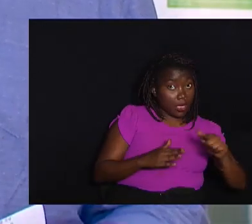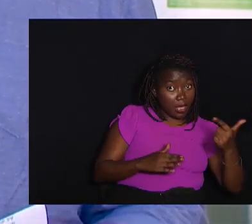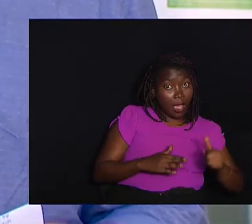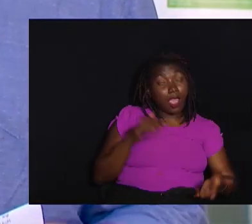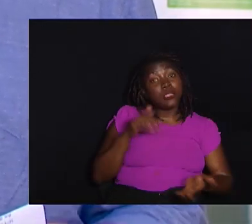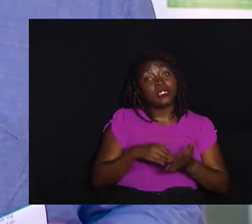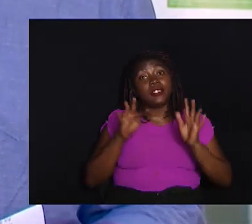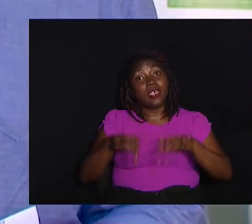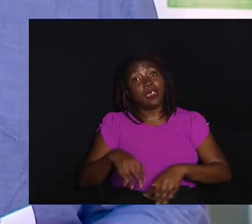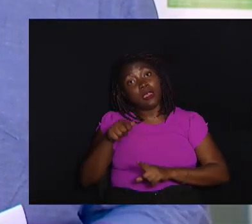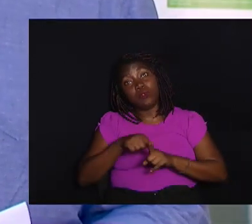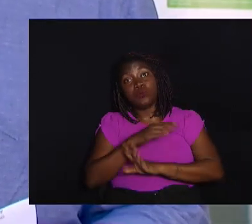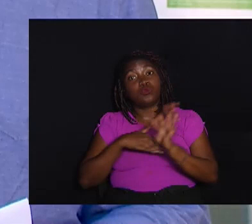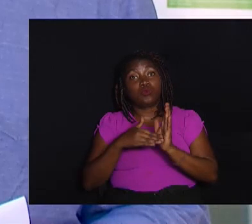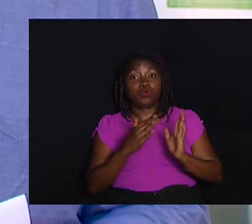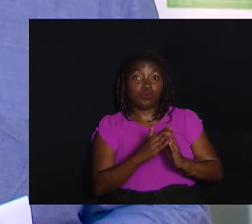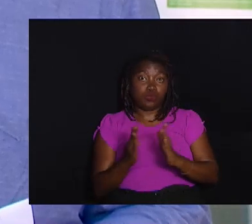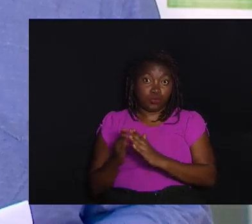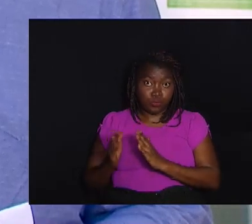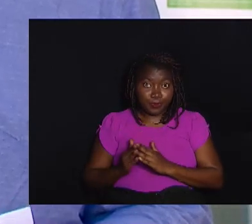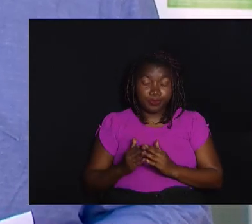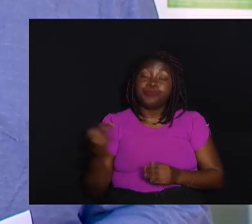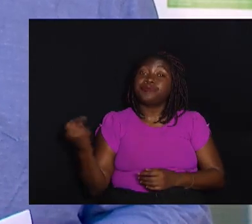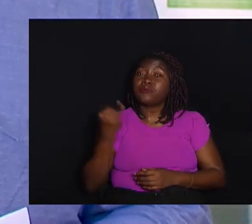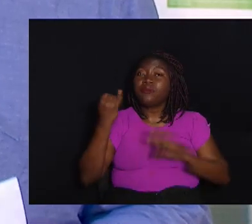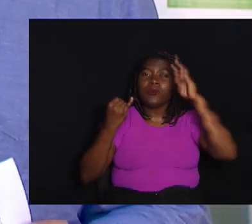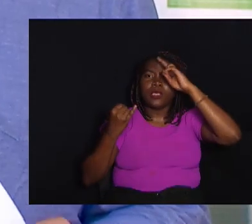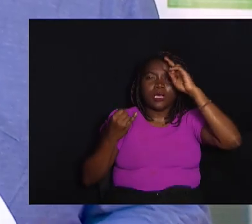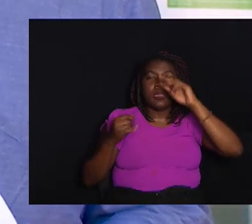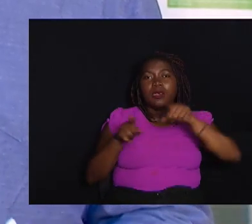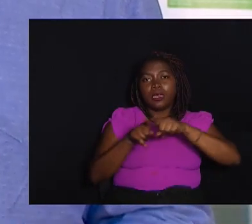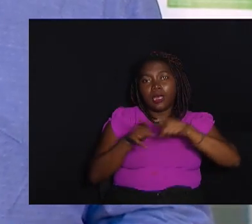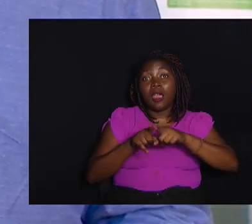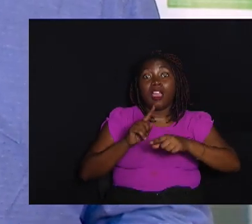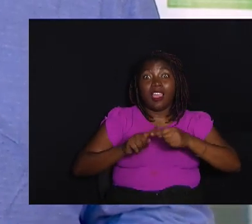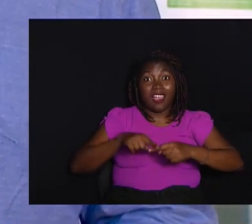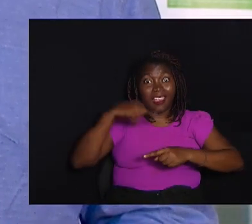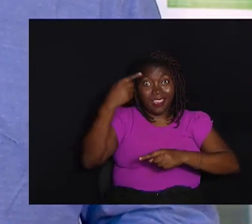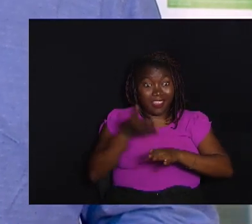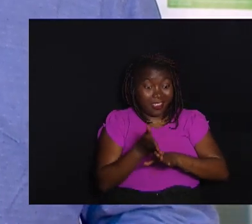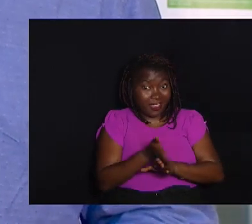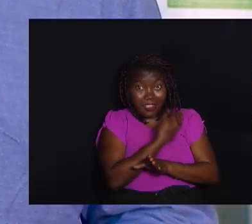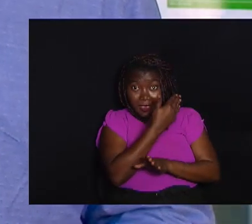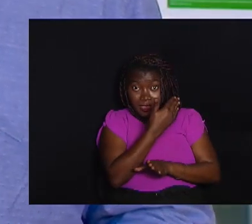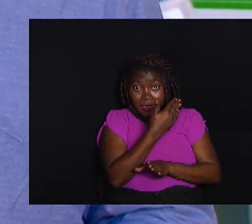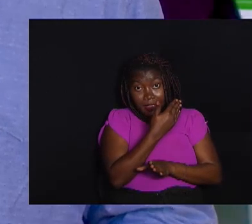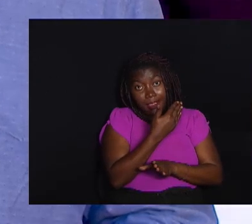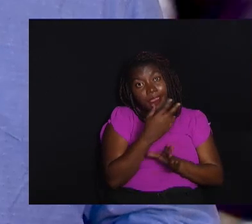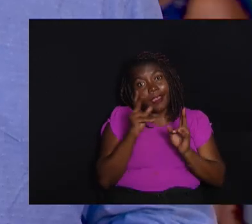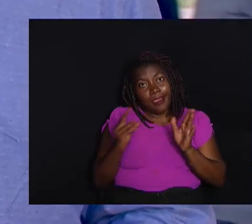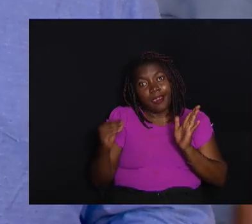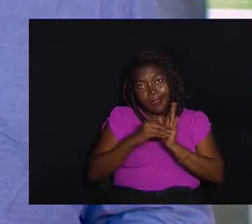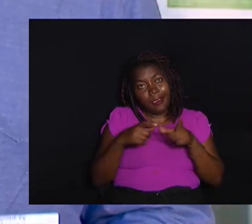mês todos os residenciais. Importante lembrar também que após o vencimento inicial, conforme consta no carnê,